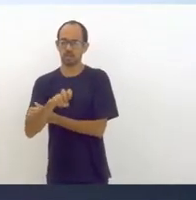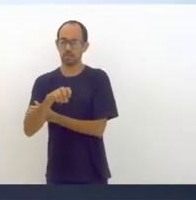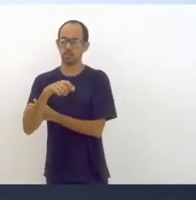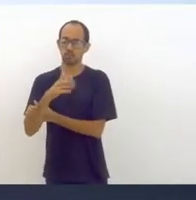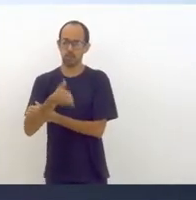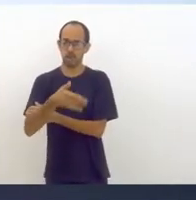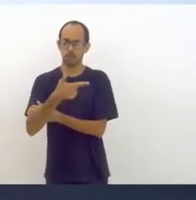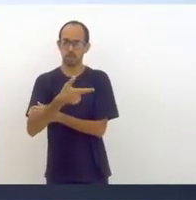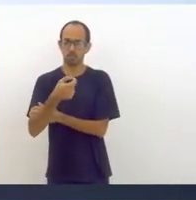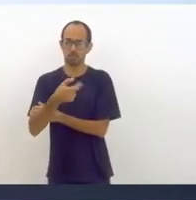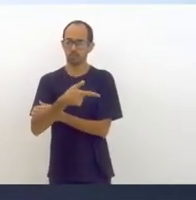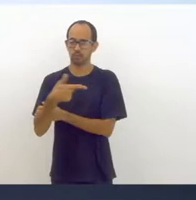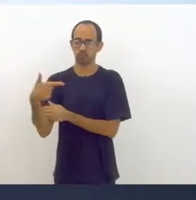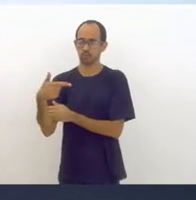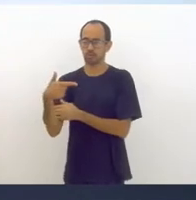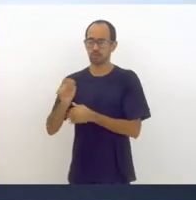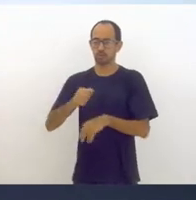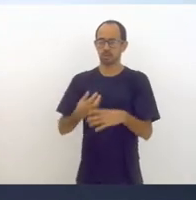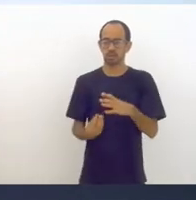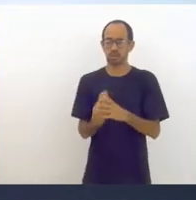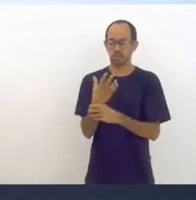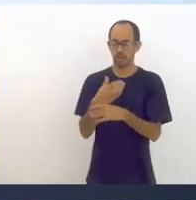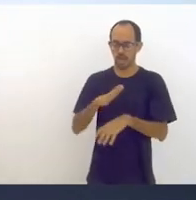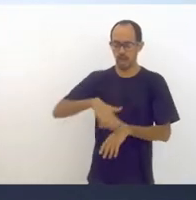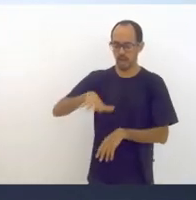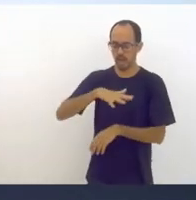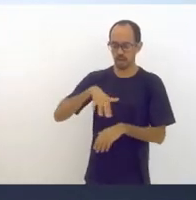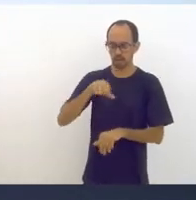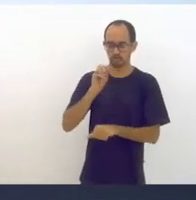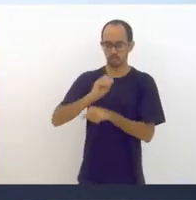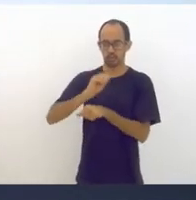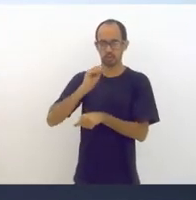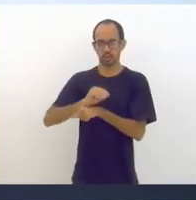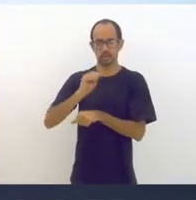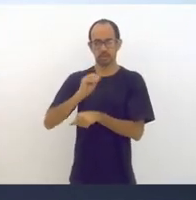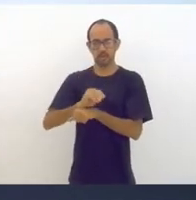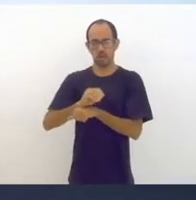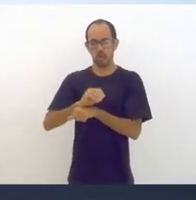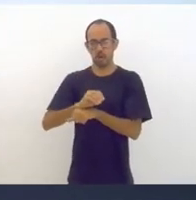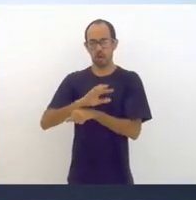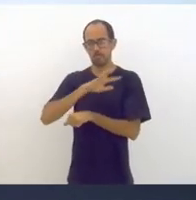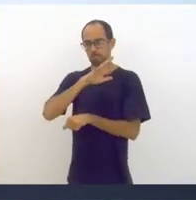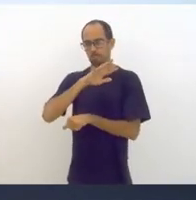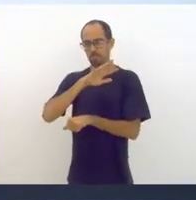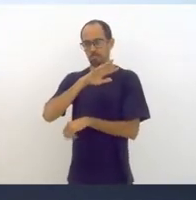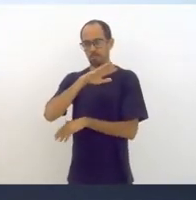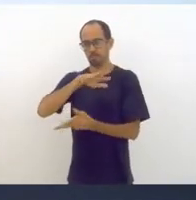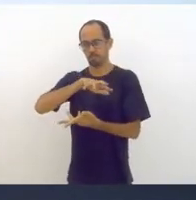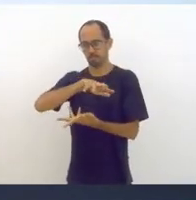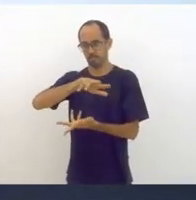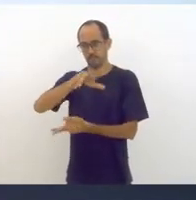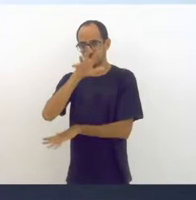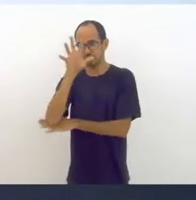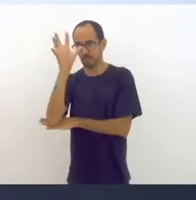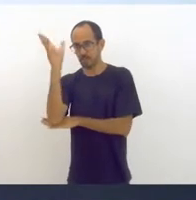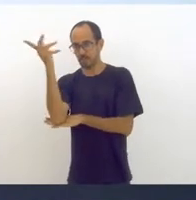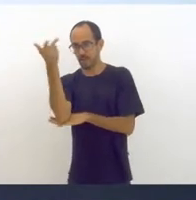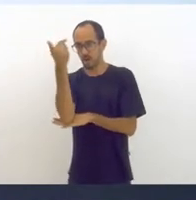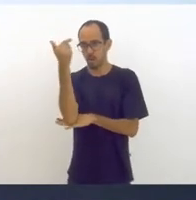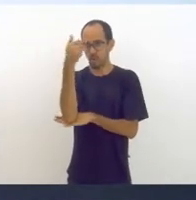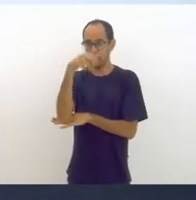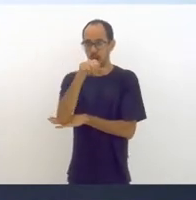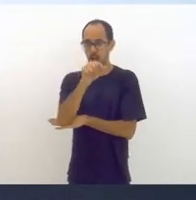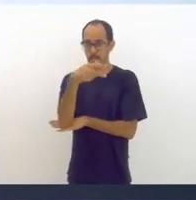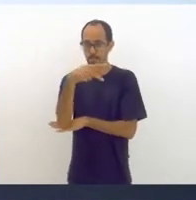6475/2022, que cria a Área de Proteção Ambiental do Estado do Médio Paraíba, a APMEP,